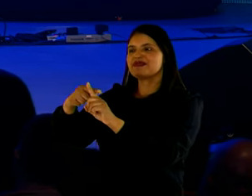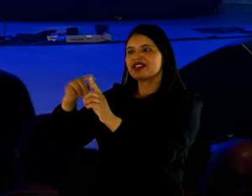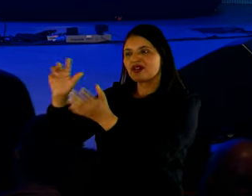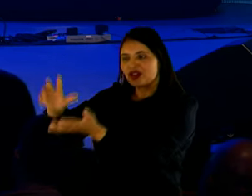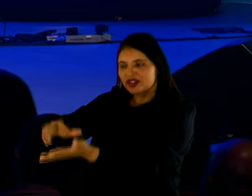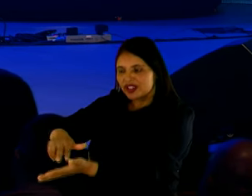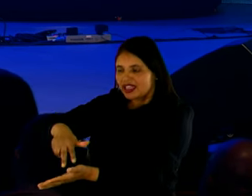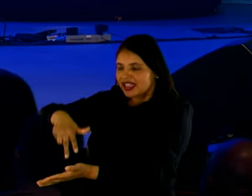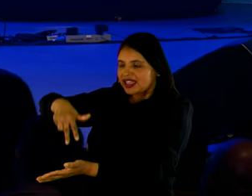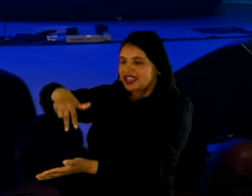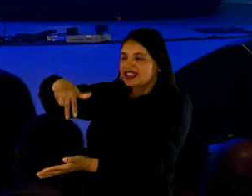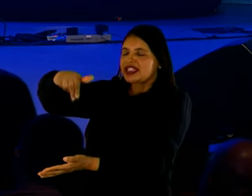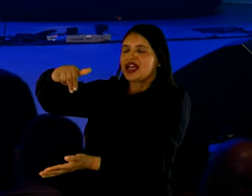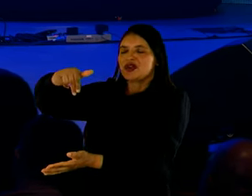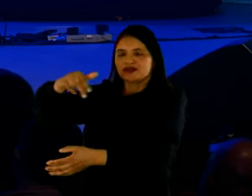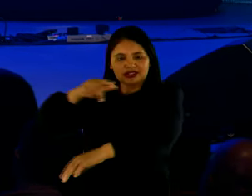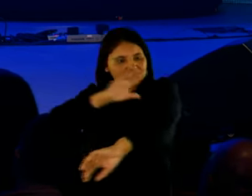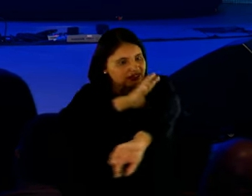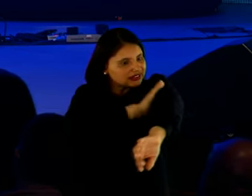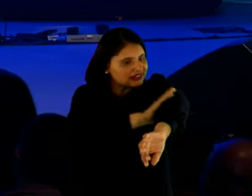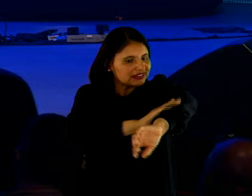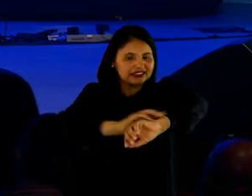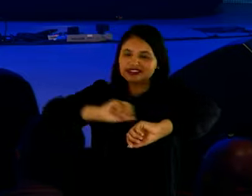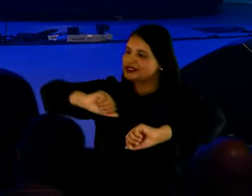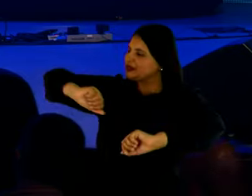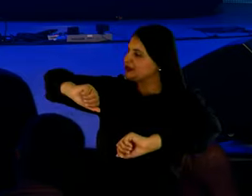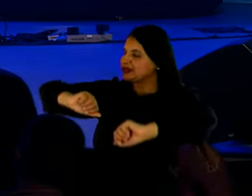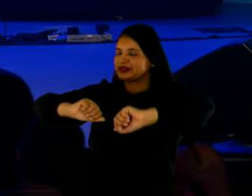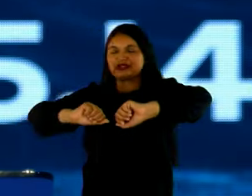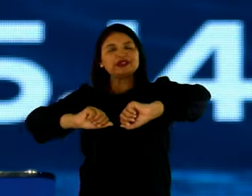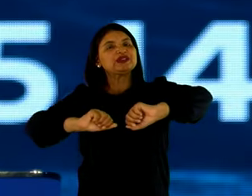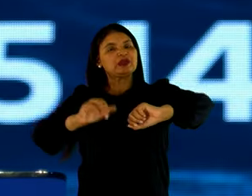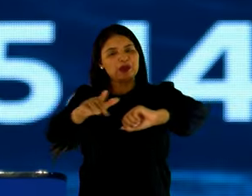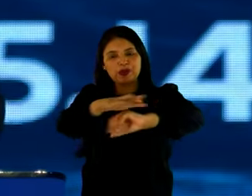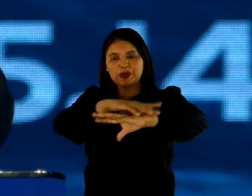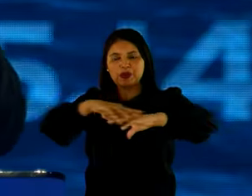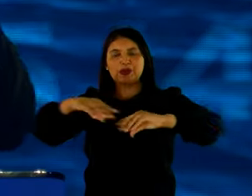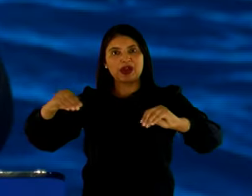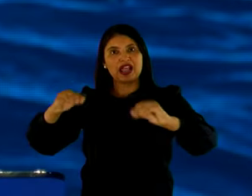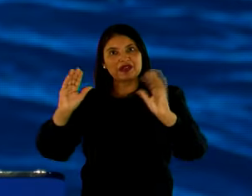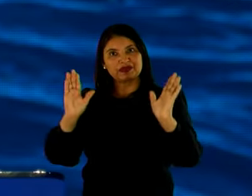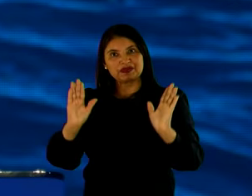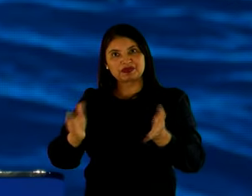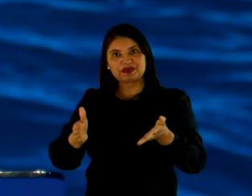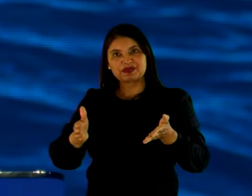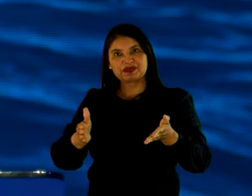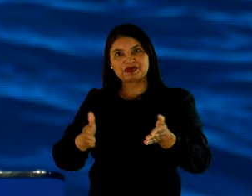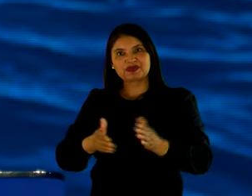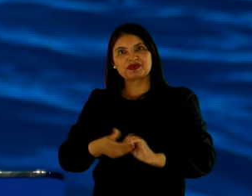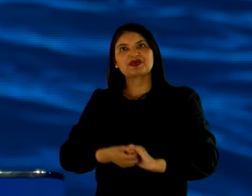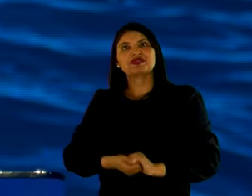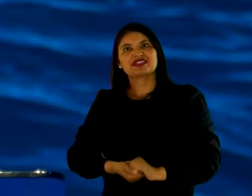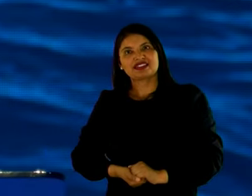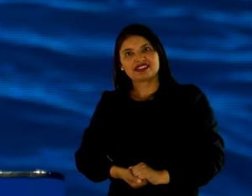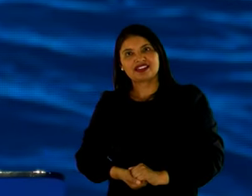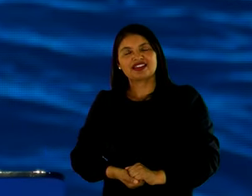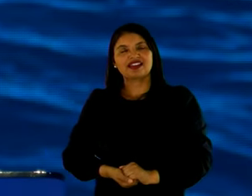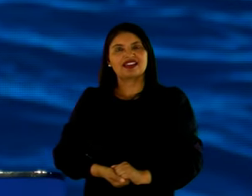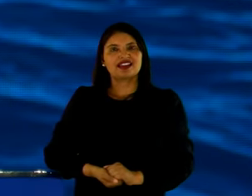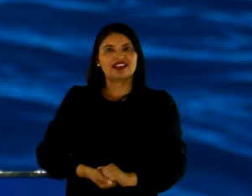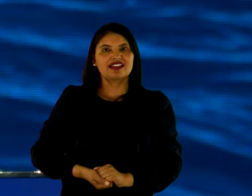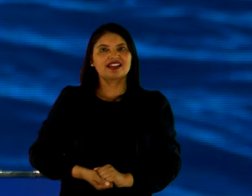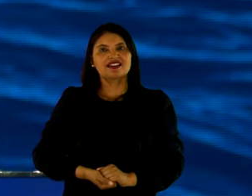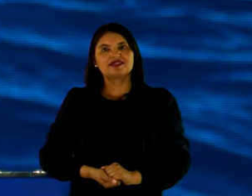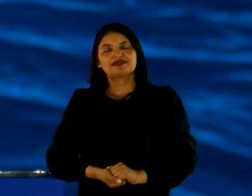prepotência, a exaltação de Namã ficou lá no fundo. Não foi só a lepra aquela